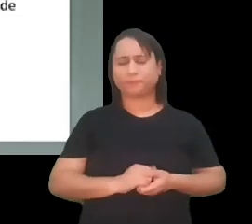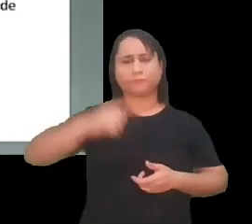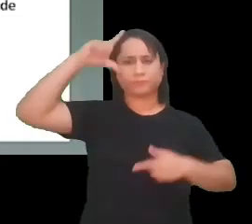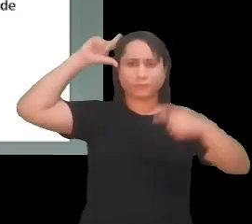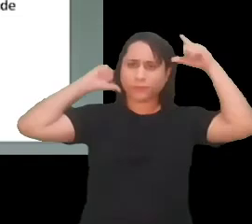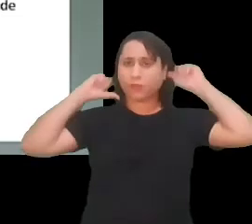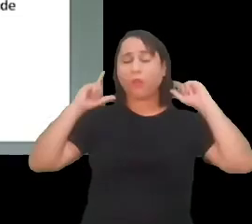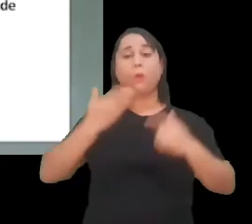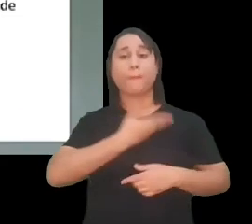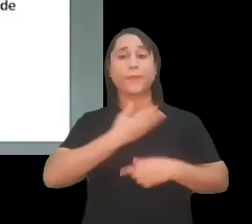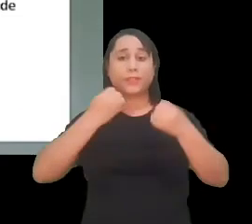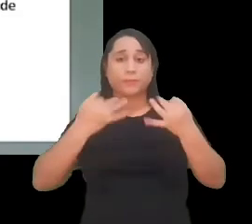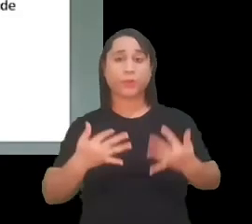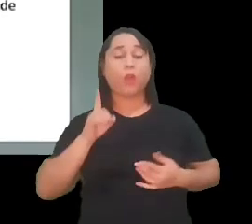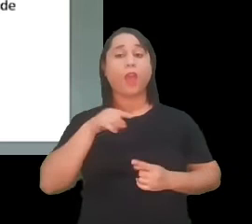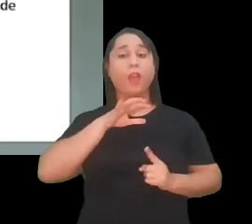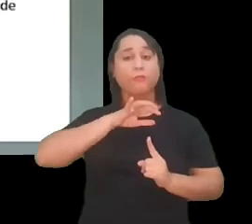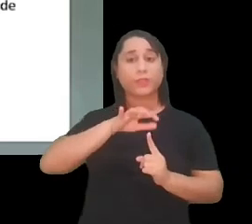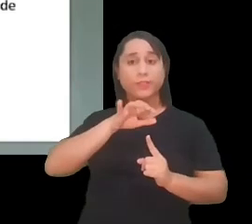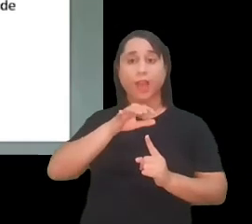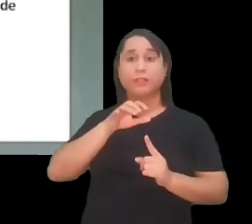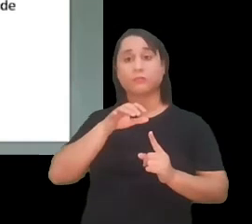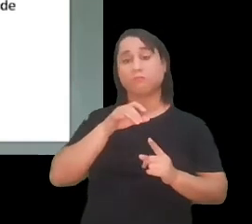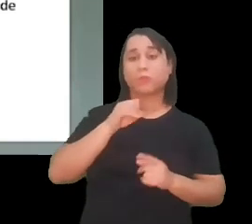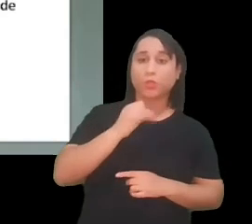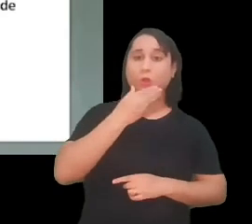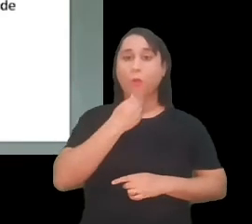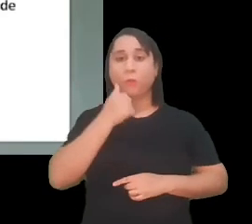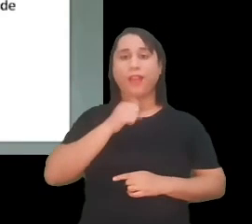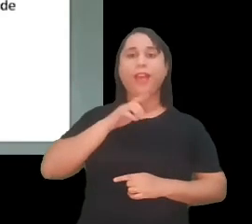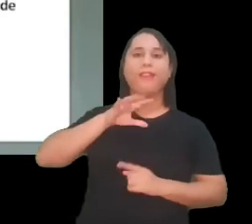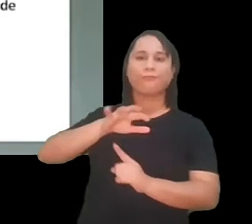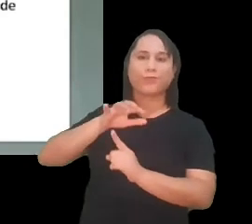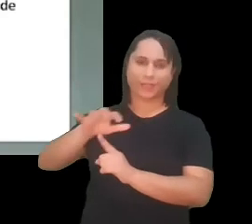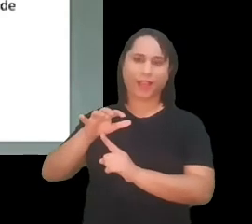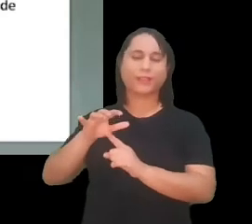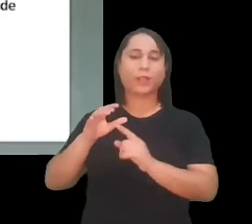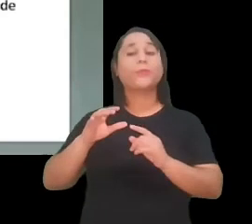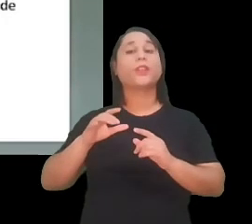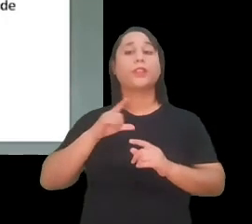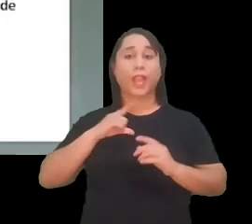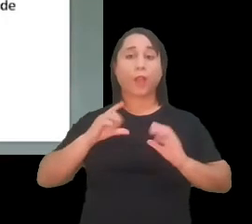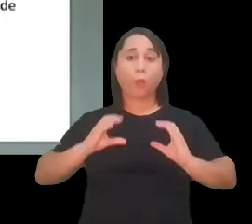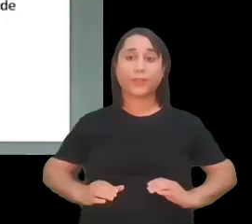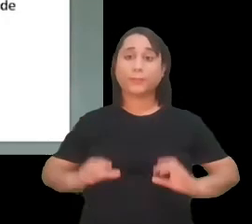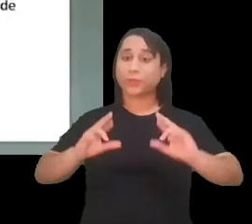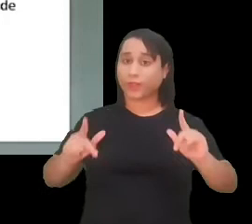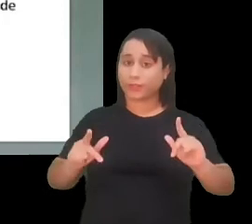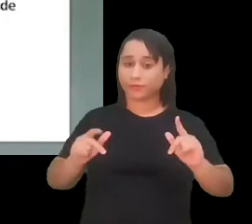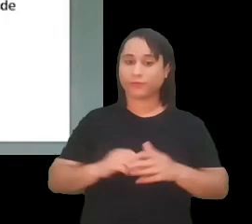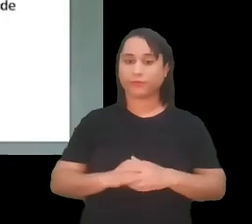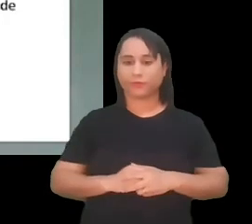influenciada pelo sexo, muito bem, parabéns, seu amigo, e que se expressa nos homens em homo e heterozigose, e nas